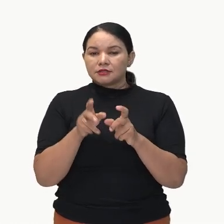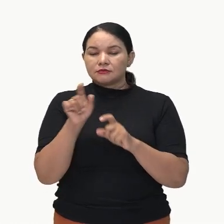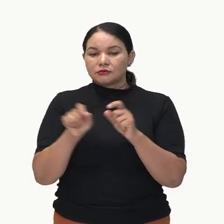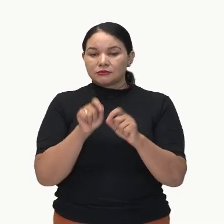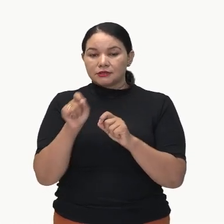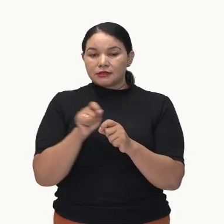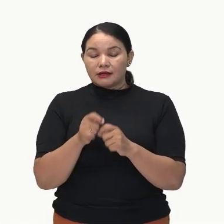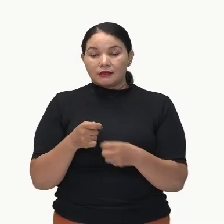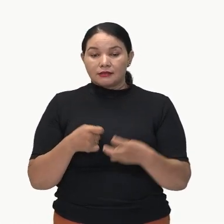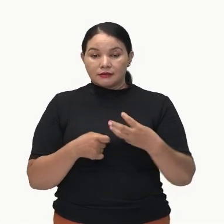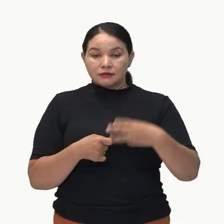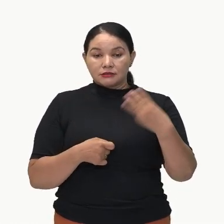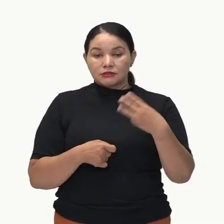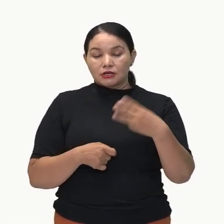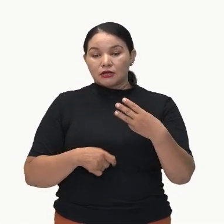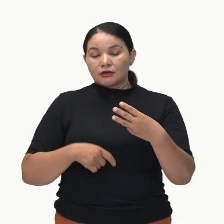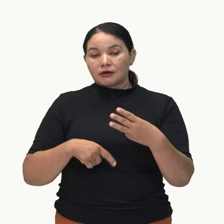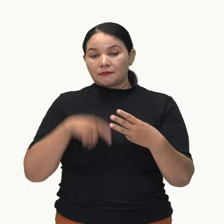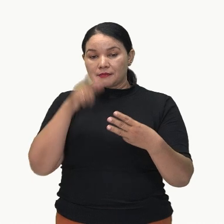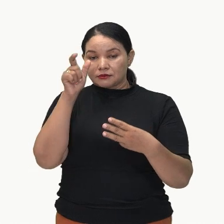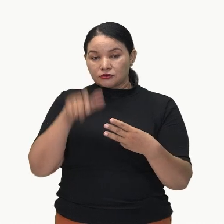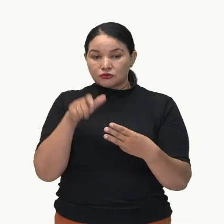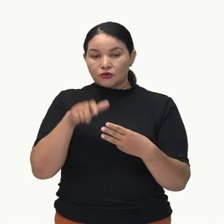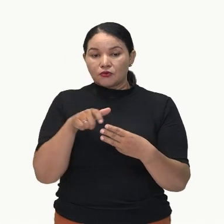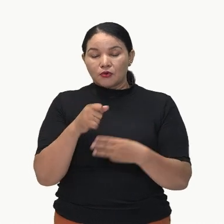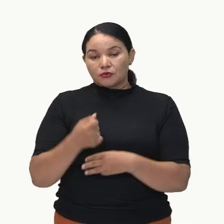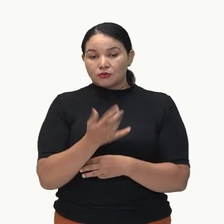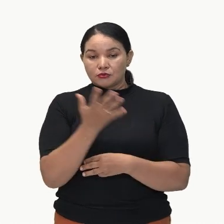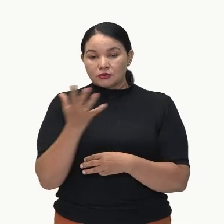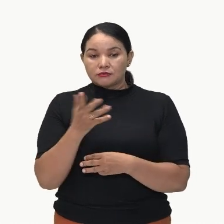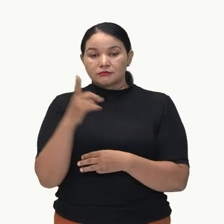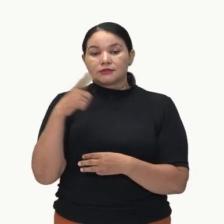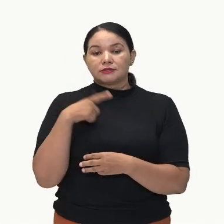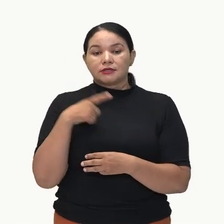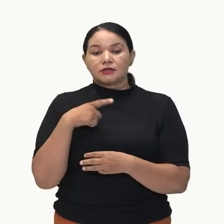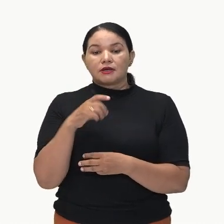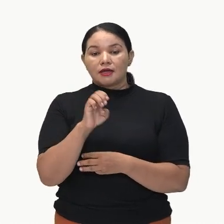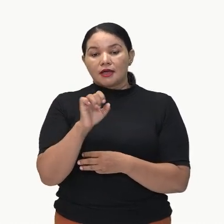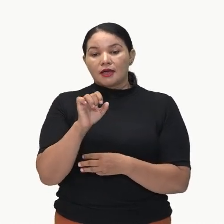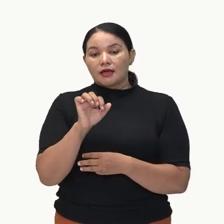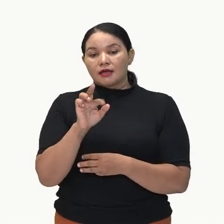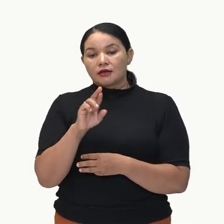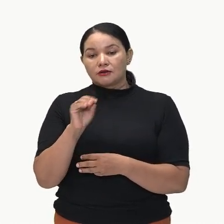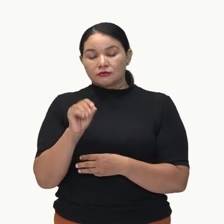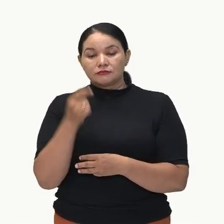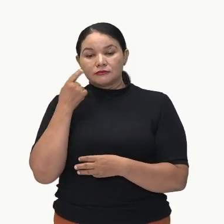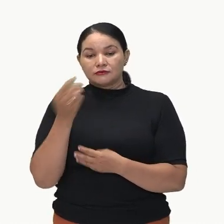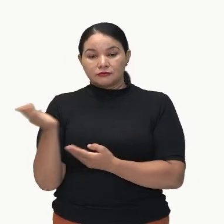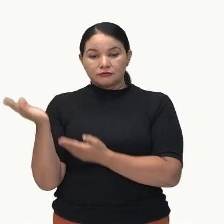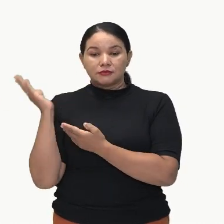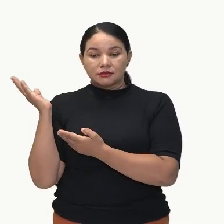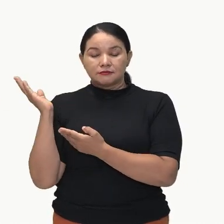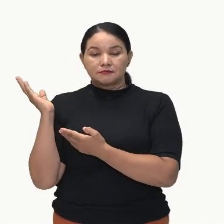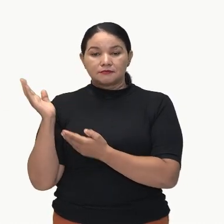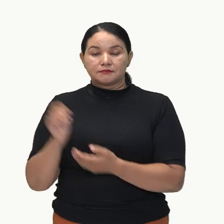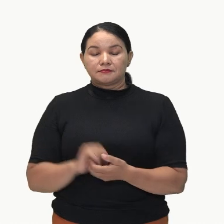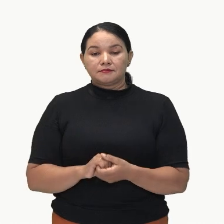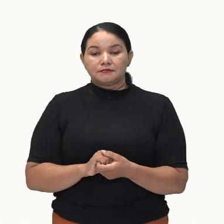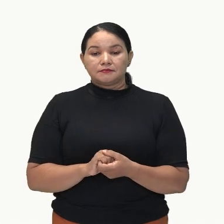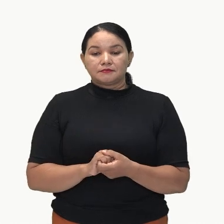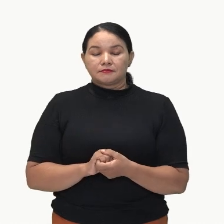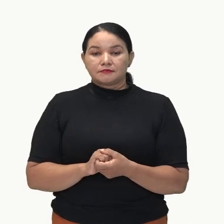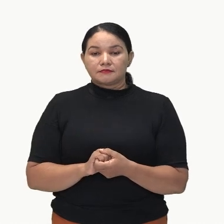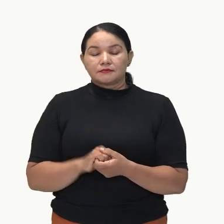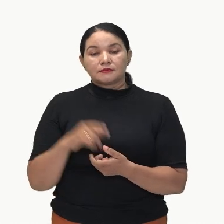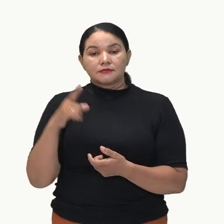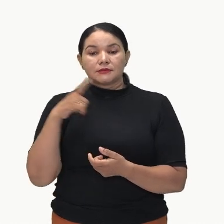terceira pessoa do plural, eu tenho eram, enquanto no verbo estar, eu tenho ieron. Por quê? Porque